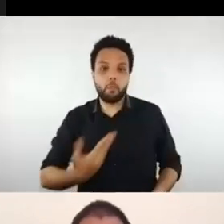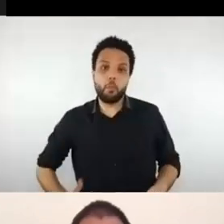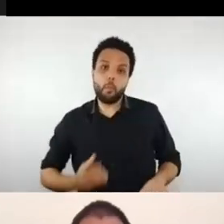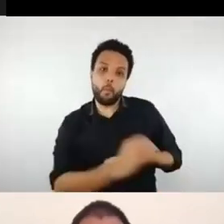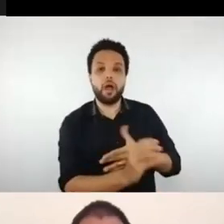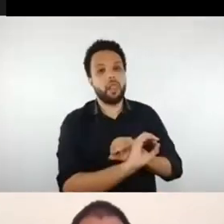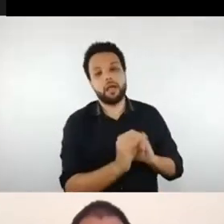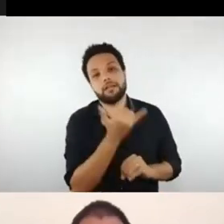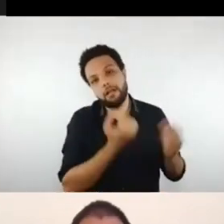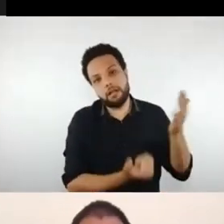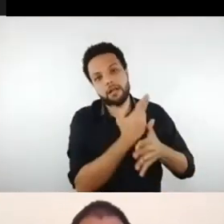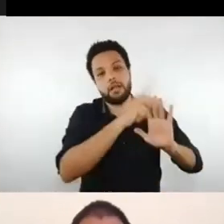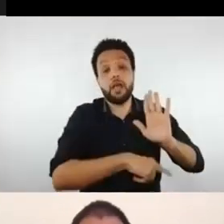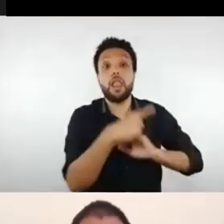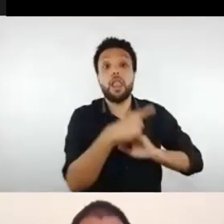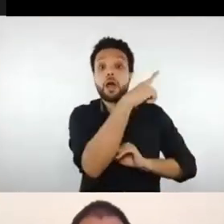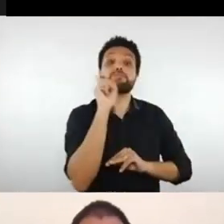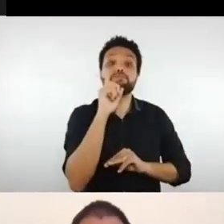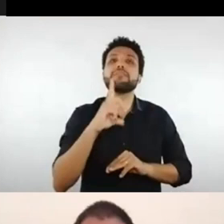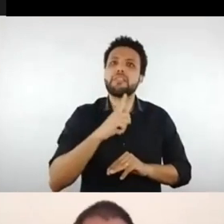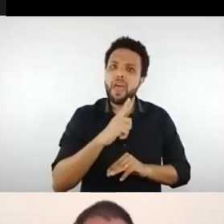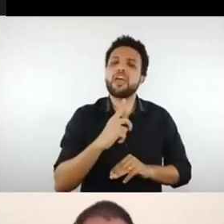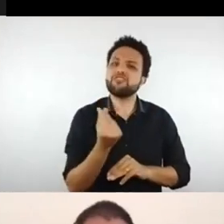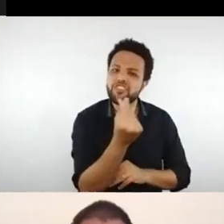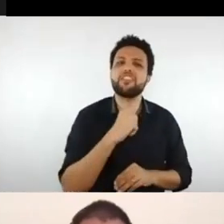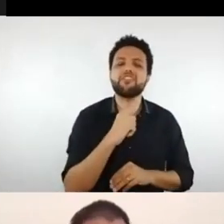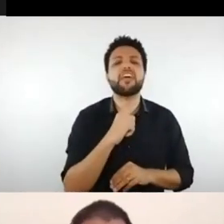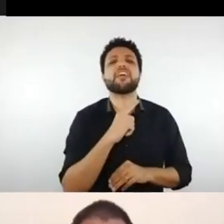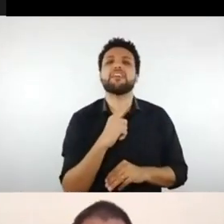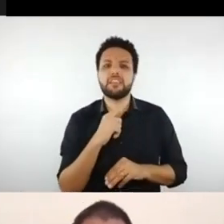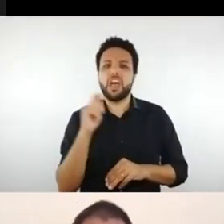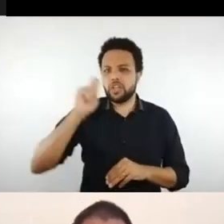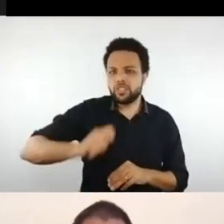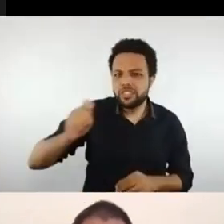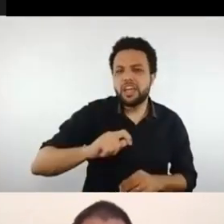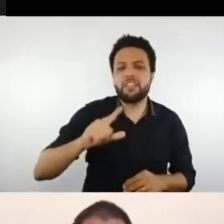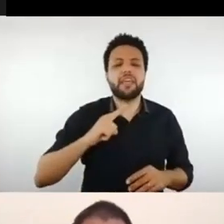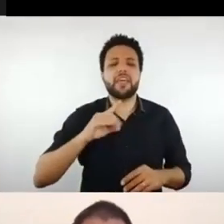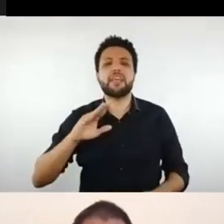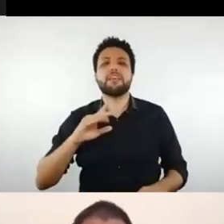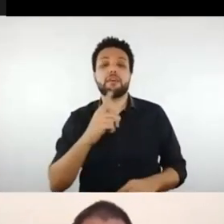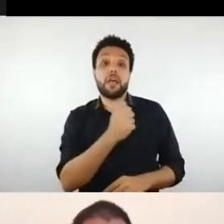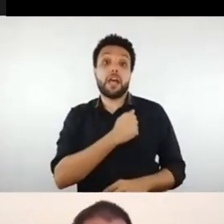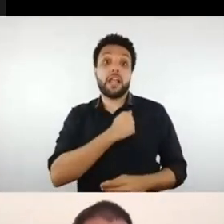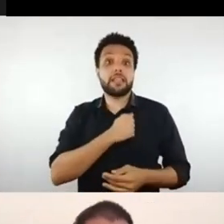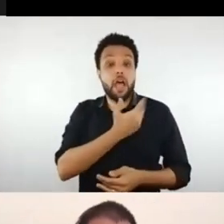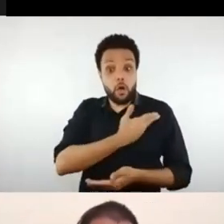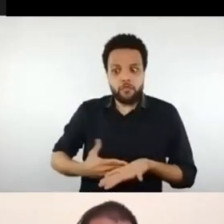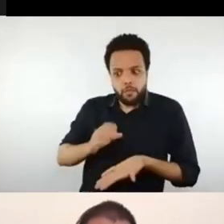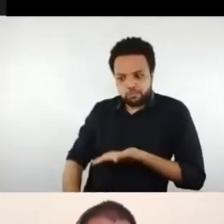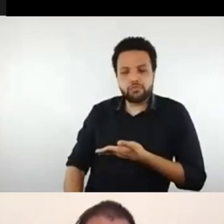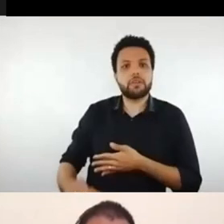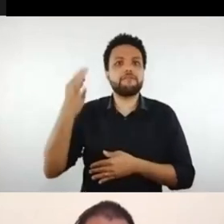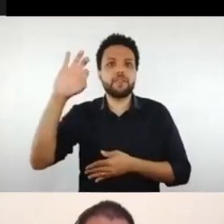nos Estados Unidos não é mentira, tem muito dinheiro, tem fundações, tem bilhões, o que o Canadá põe, o que a França põe,